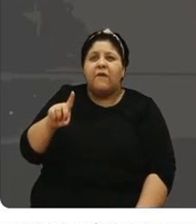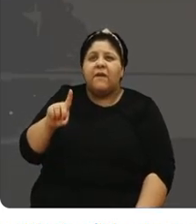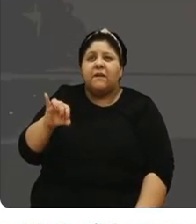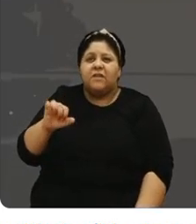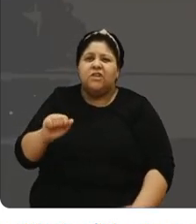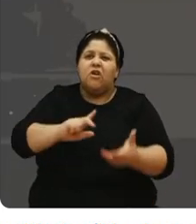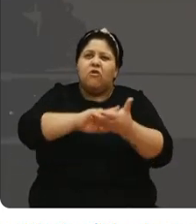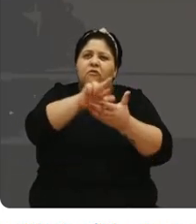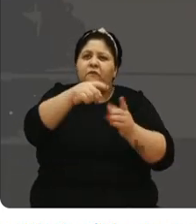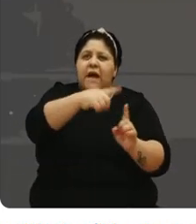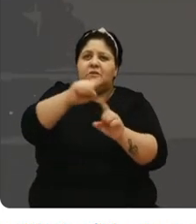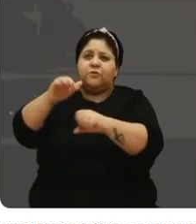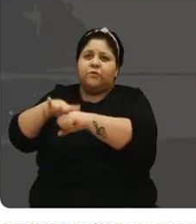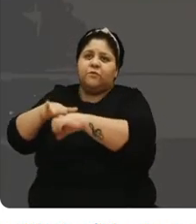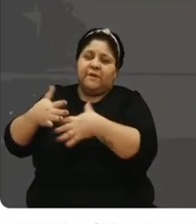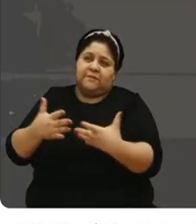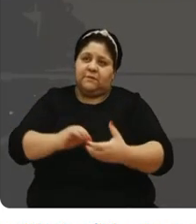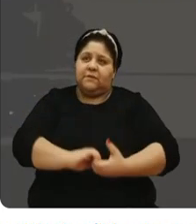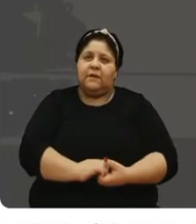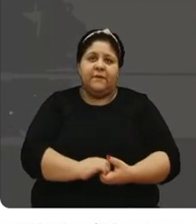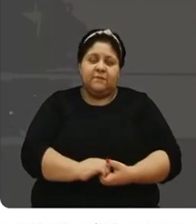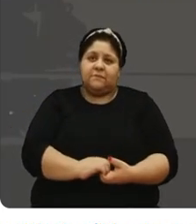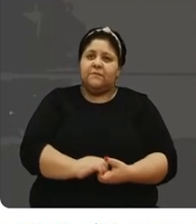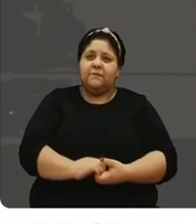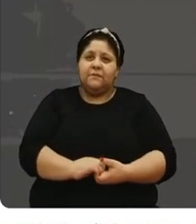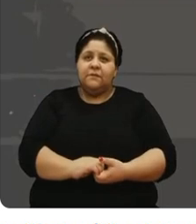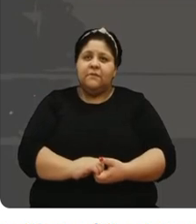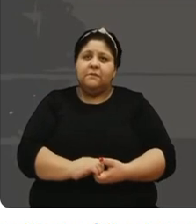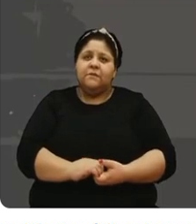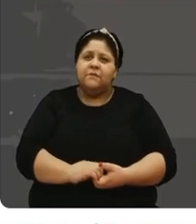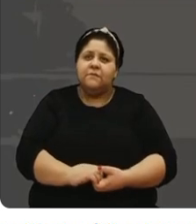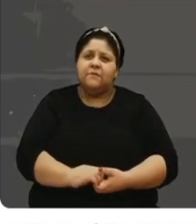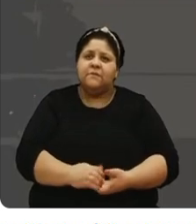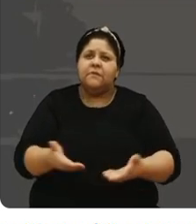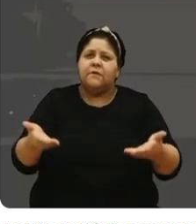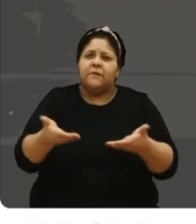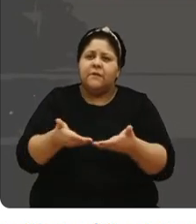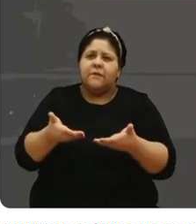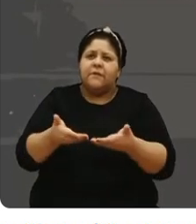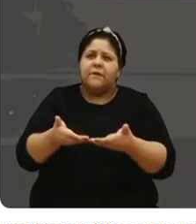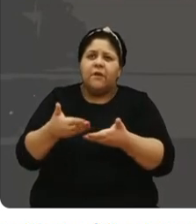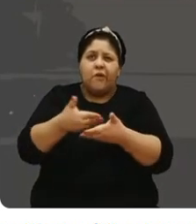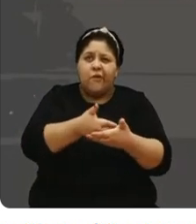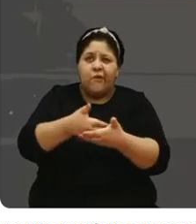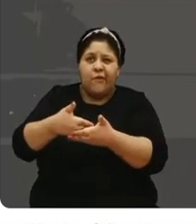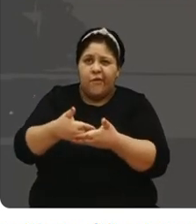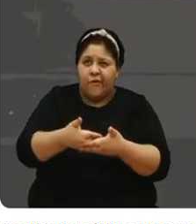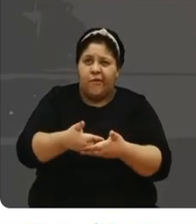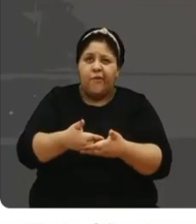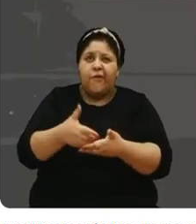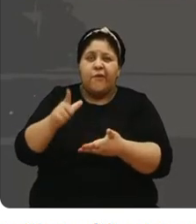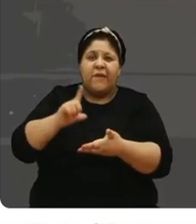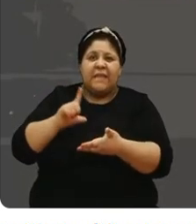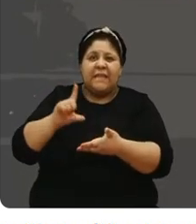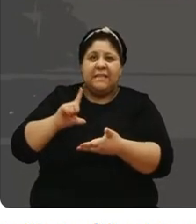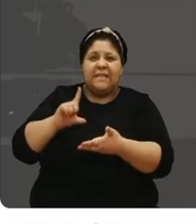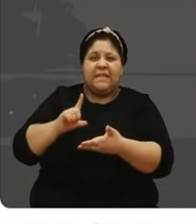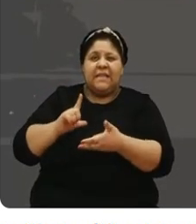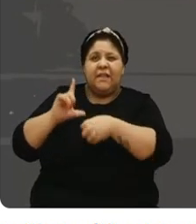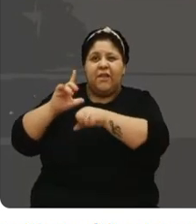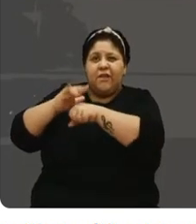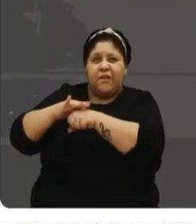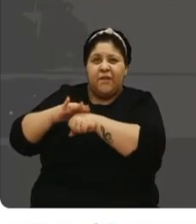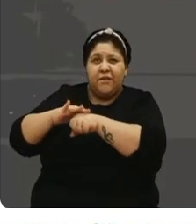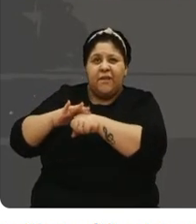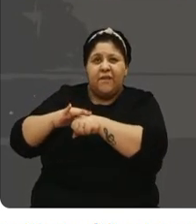arritmia, tá? Por shedding, que é o bebê que está com lesão